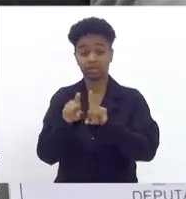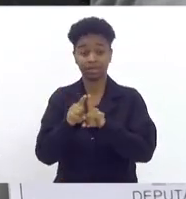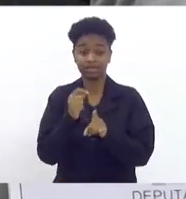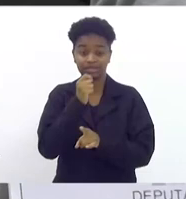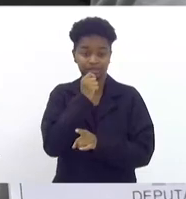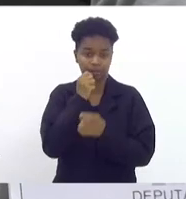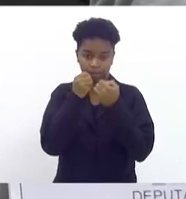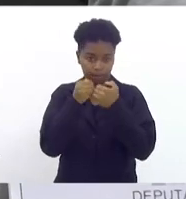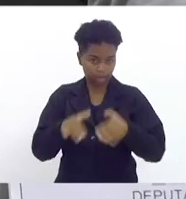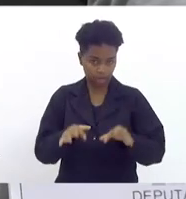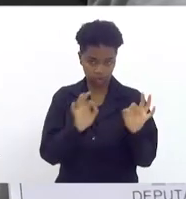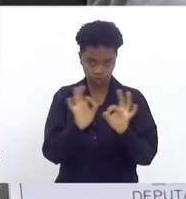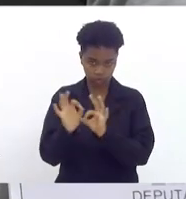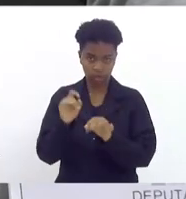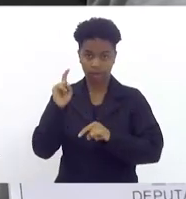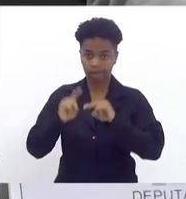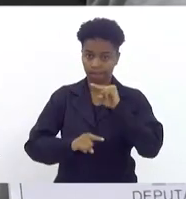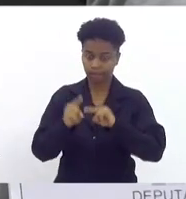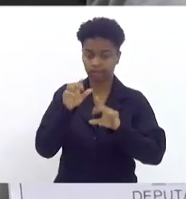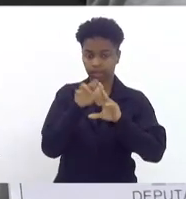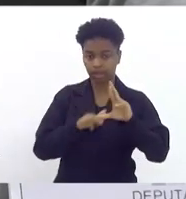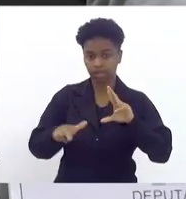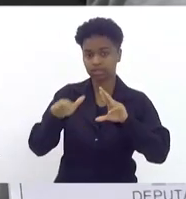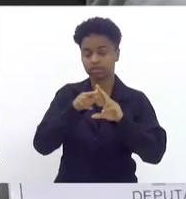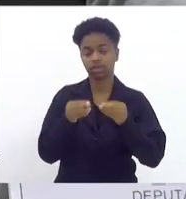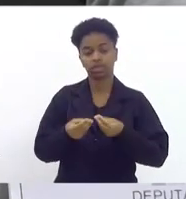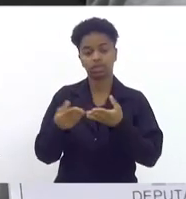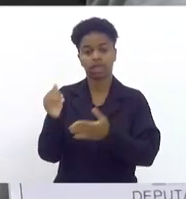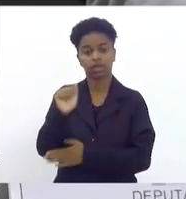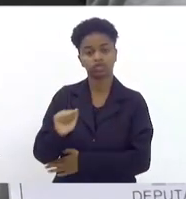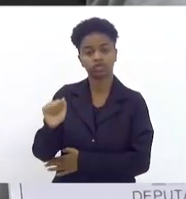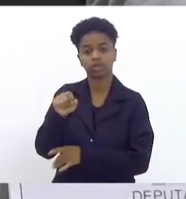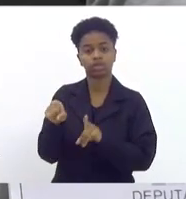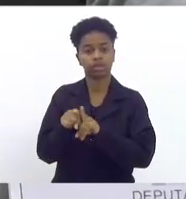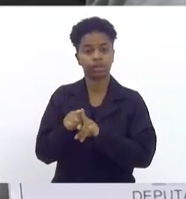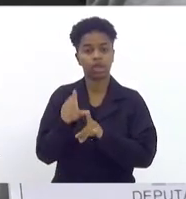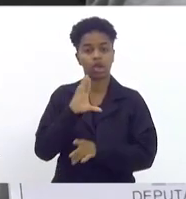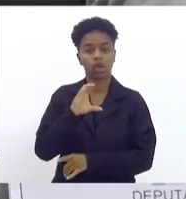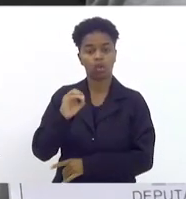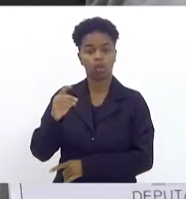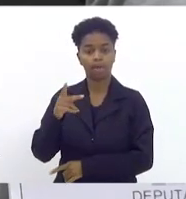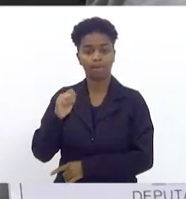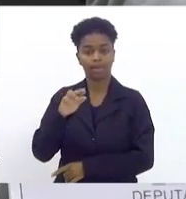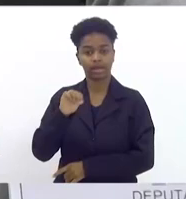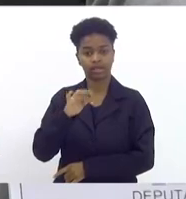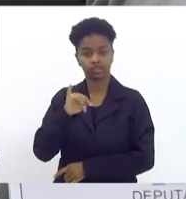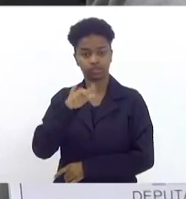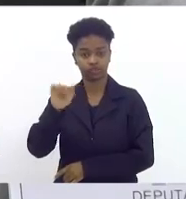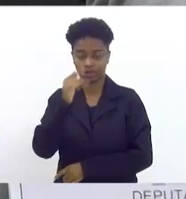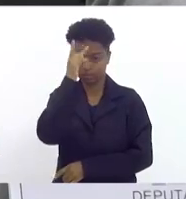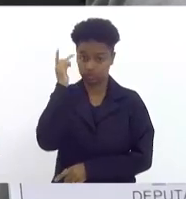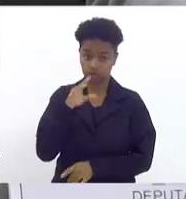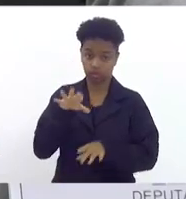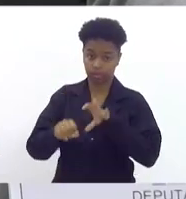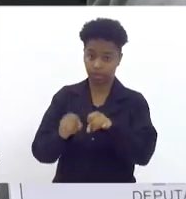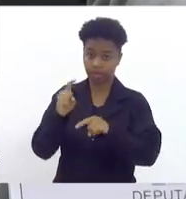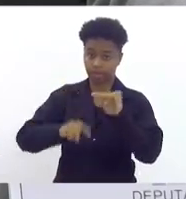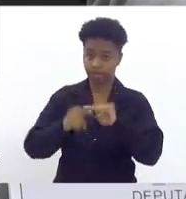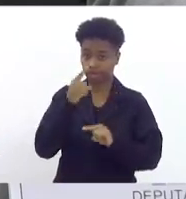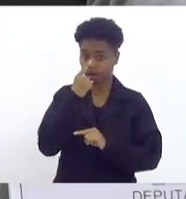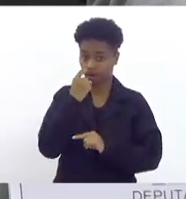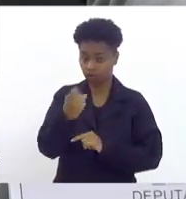ônus o material reciclável para associações e cooperativas de catadores de materiais reutilizáveis